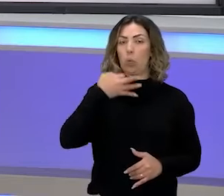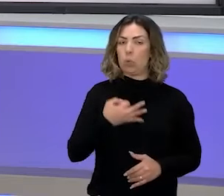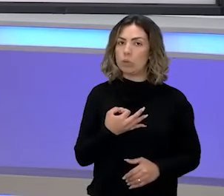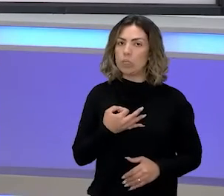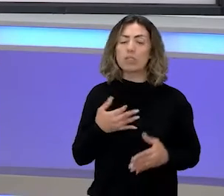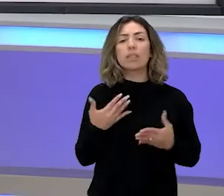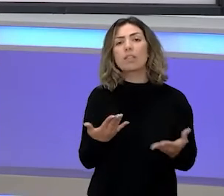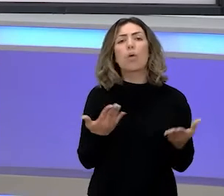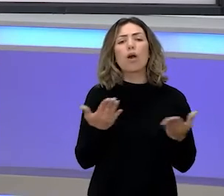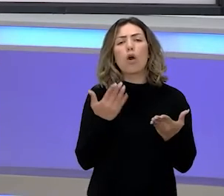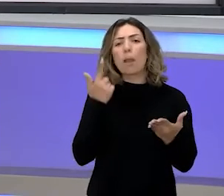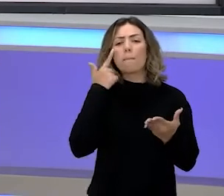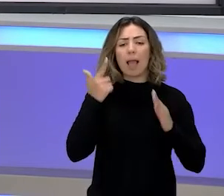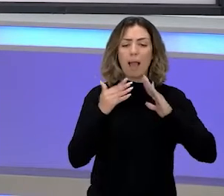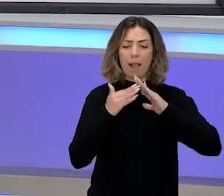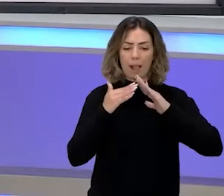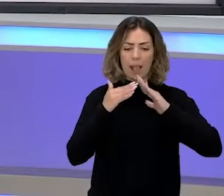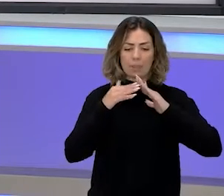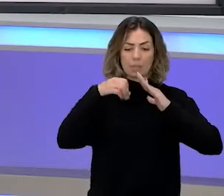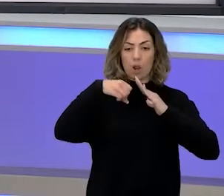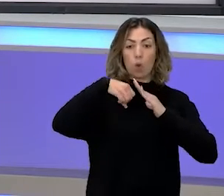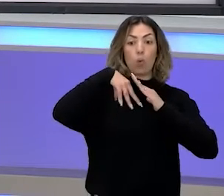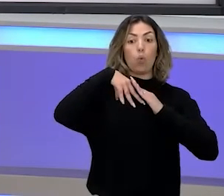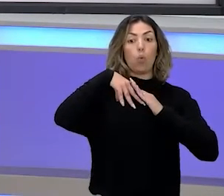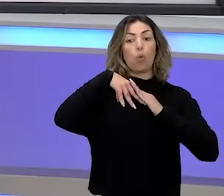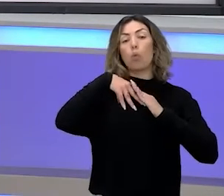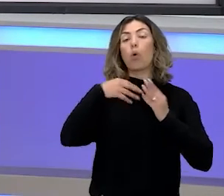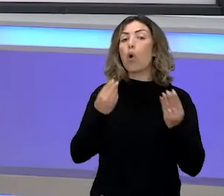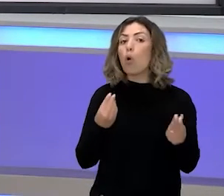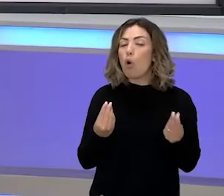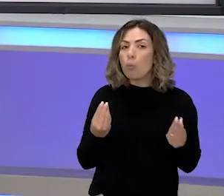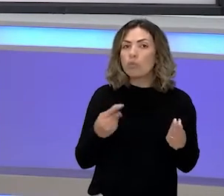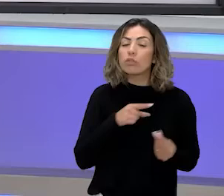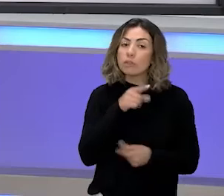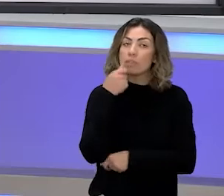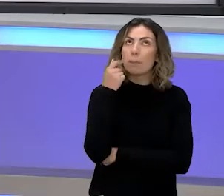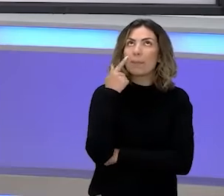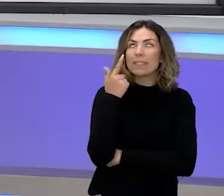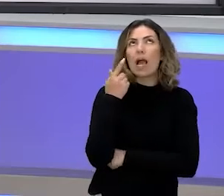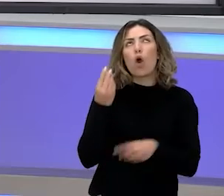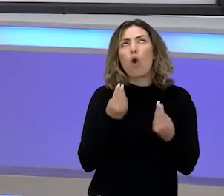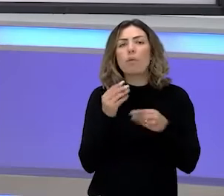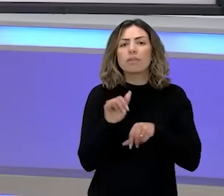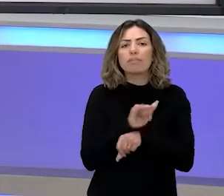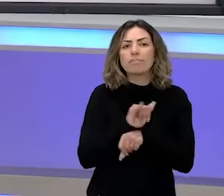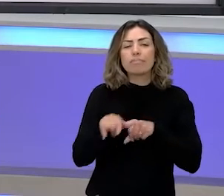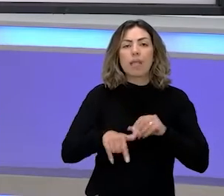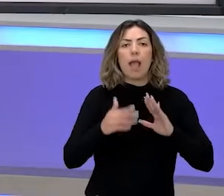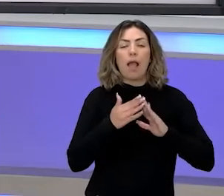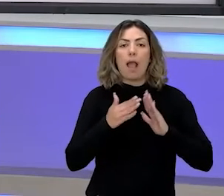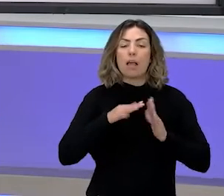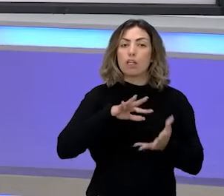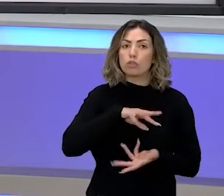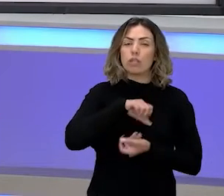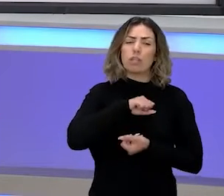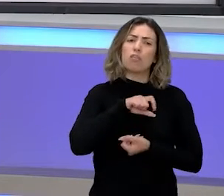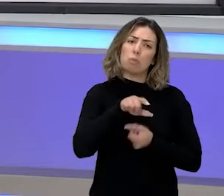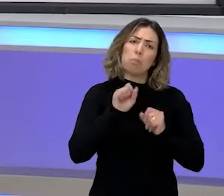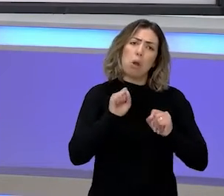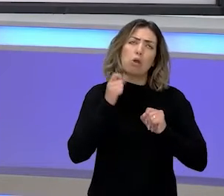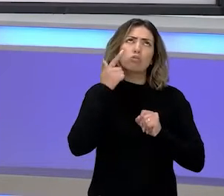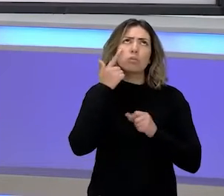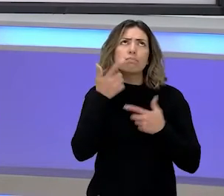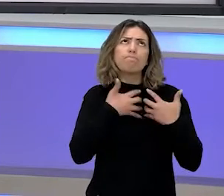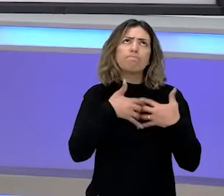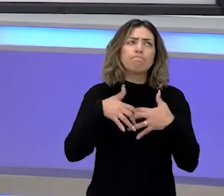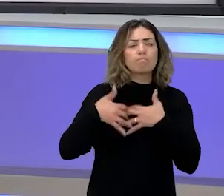na iluminação da casa. Veja que vocês têm que pensar numa casa mais sustentável, tem várias coisas que podem ser pensadas, mas